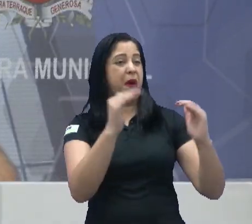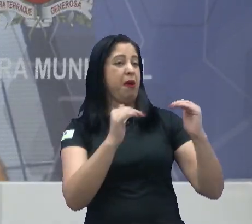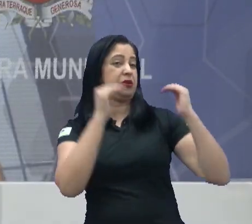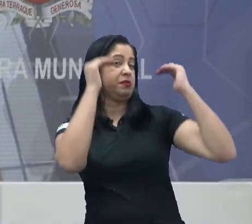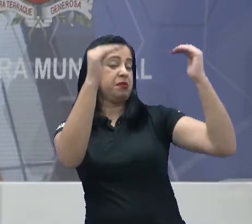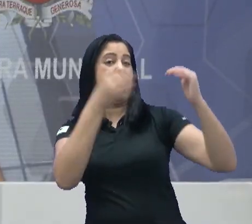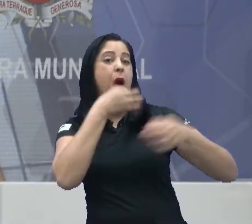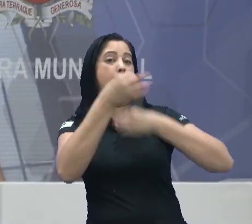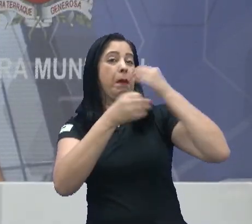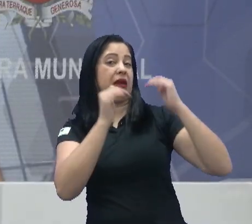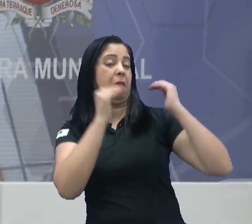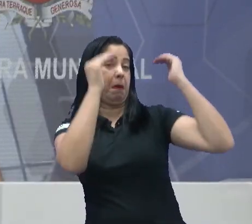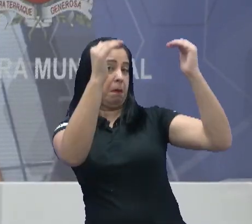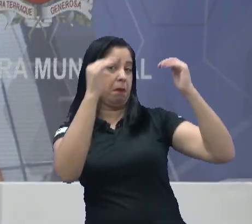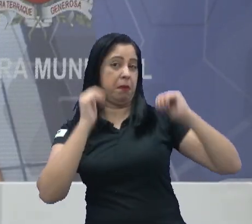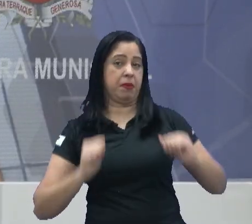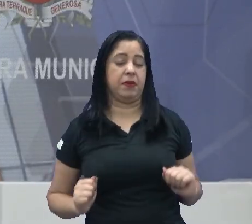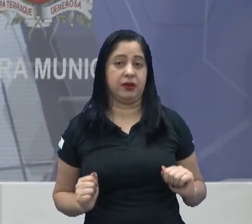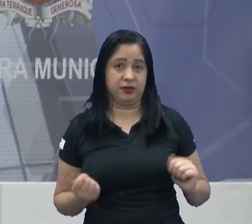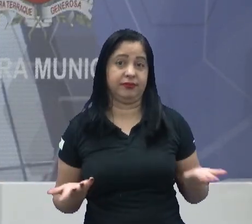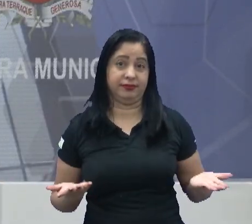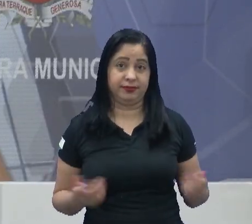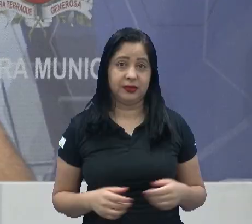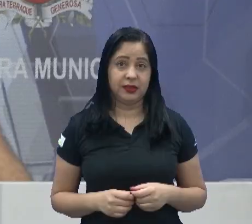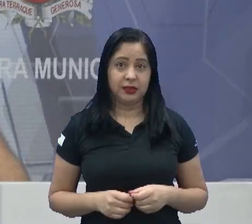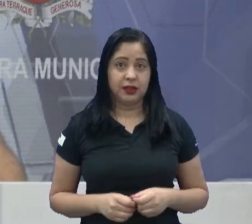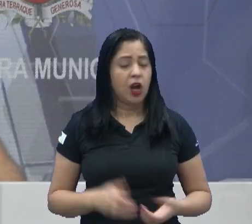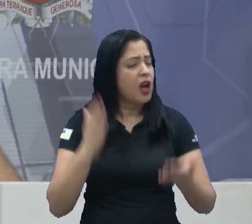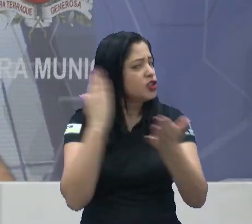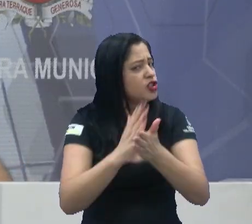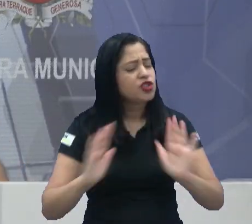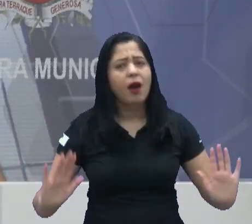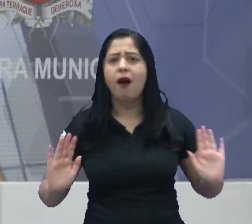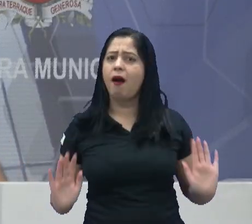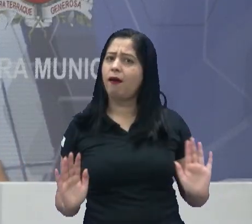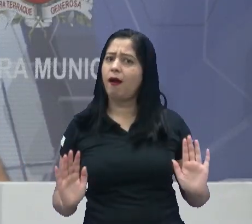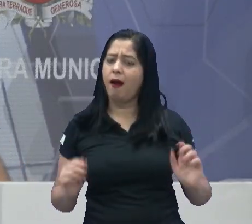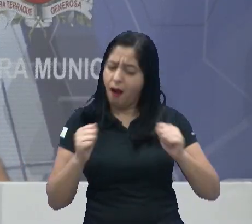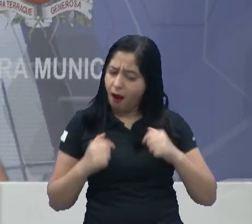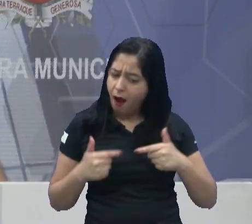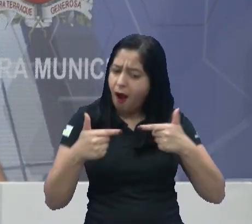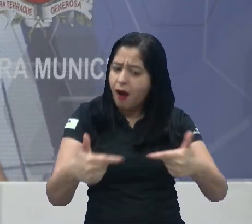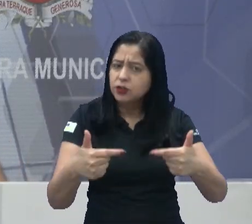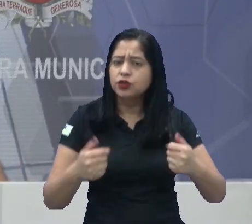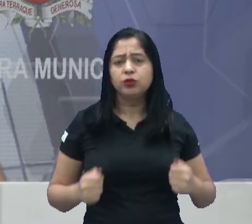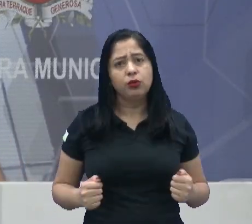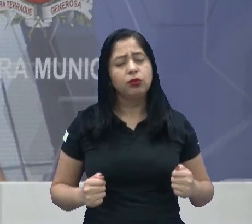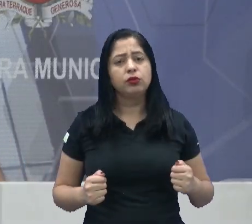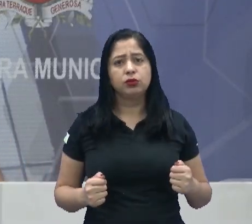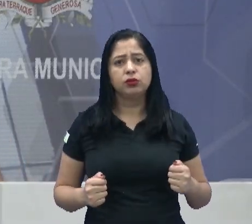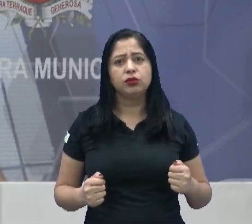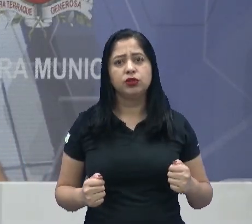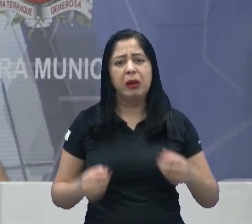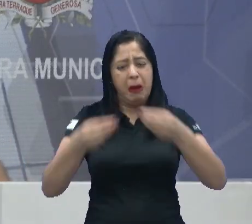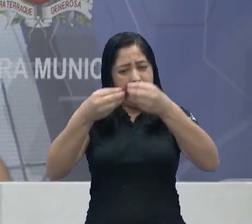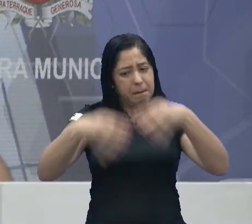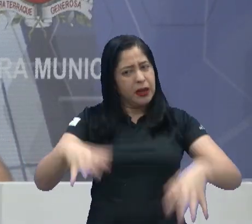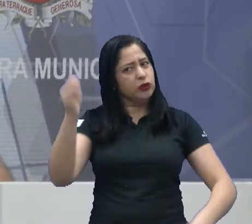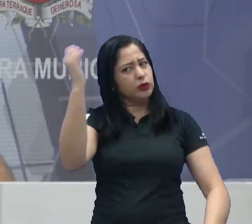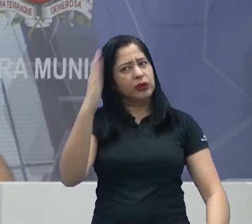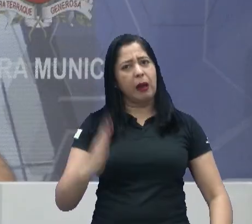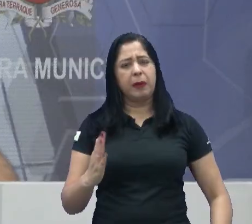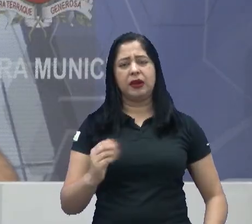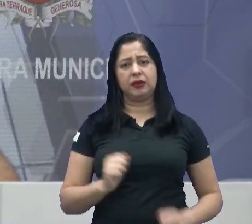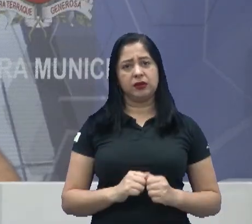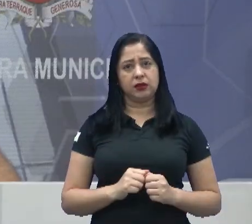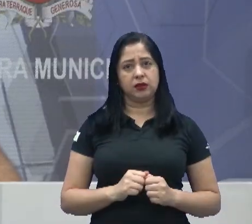levar para o campo da discussão pessoal. Chega de agir com o nosso Brasil no pessoal com o Bolsonaro. Ele